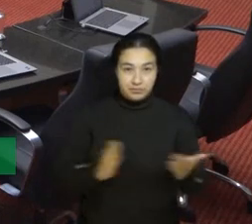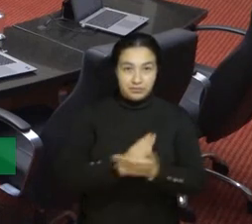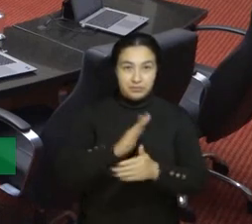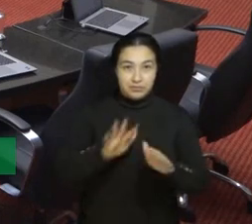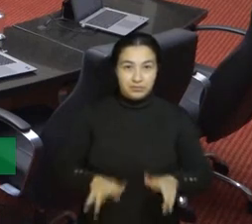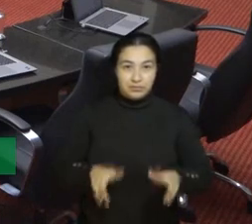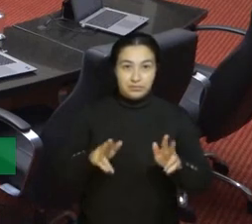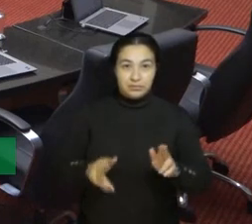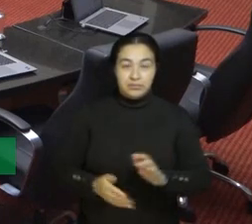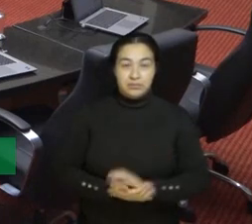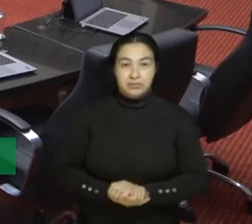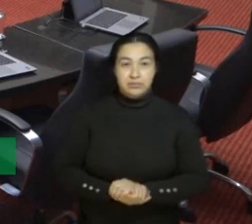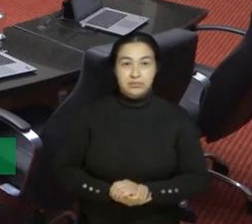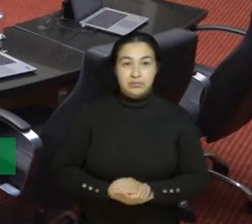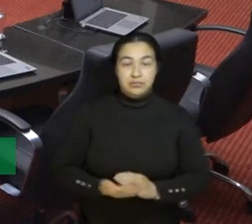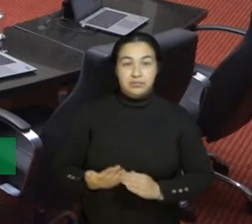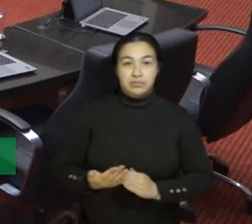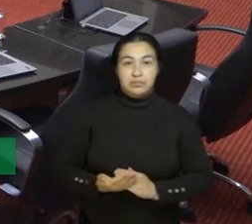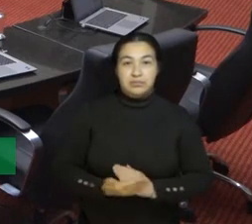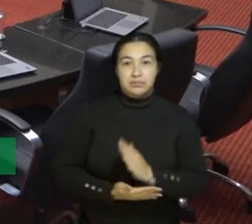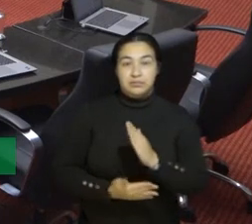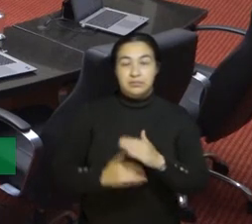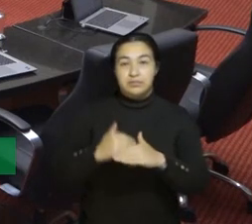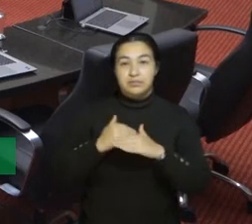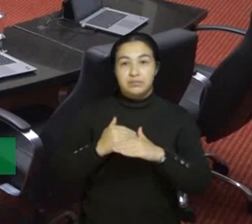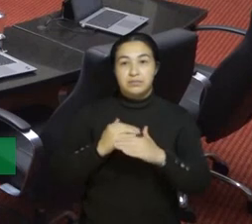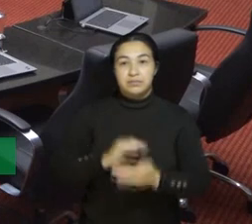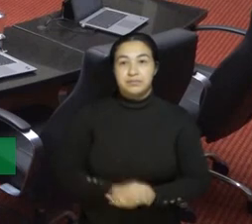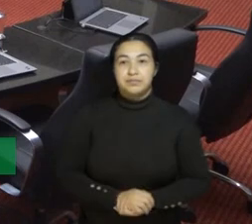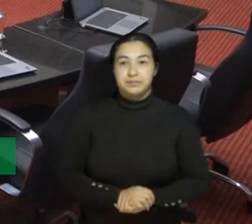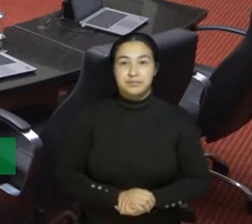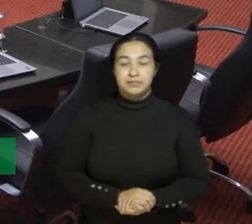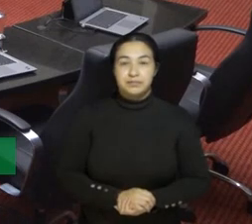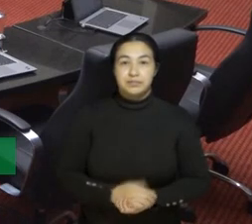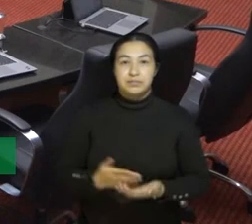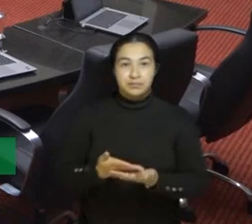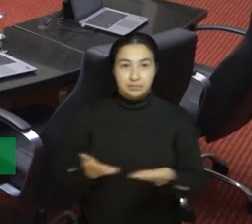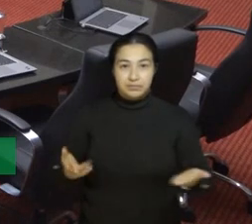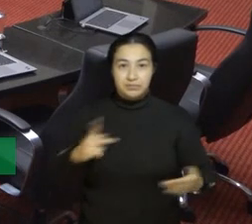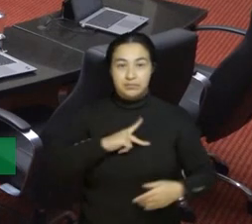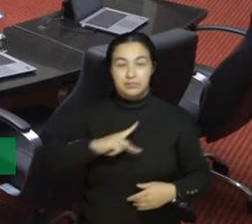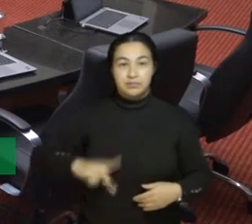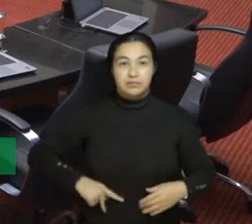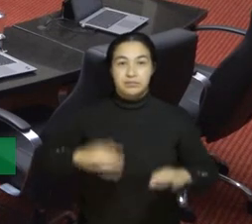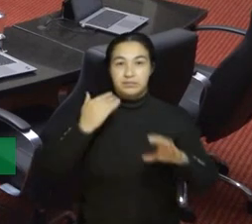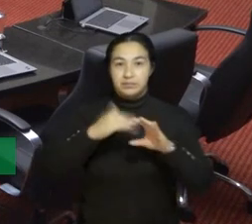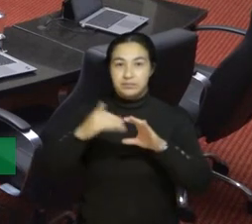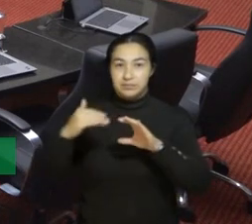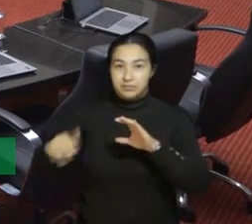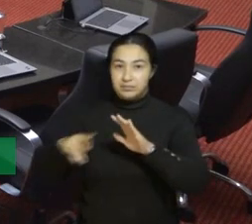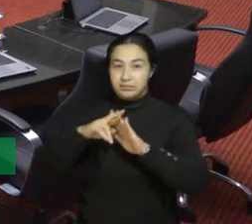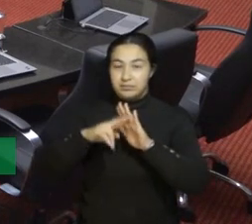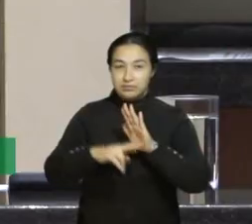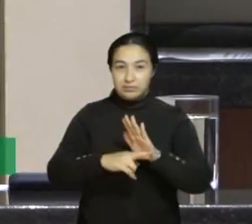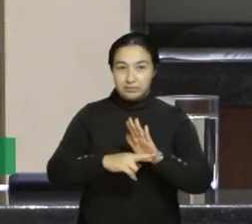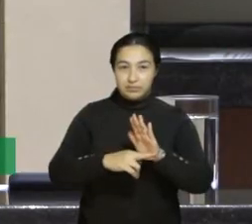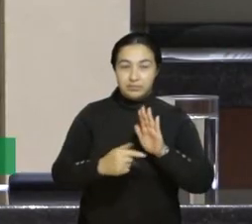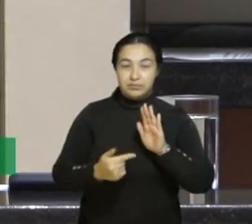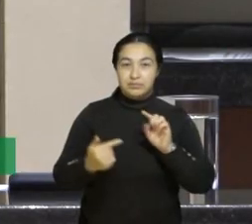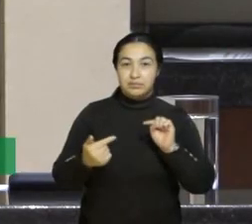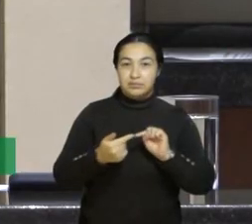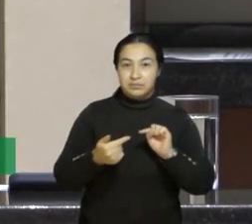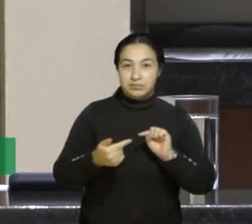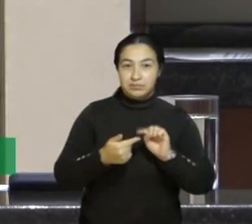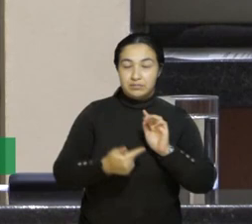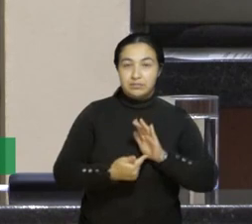como se encontra. Aprovado por unanimidade. Esta presidência comunica e encaminhará aos destinatários, conforme determina o regimento interno, as